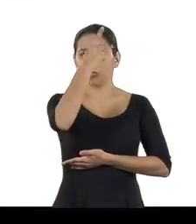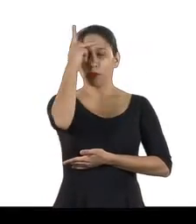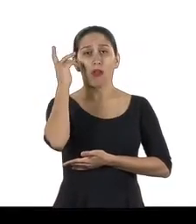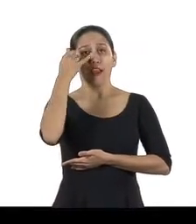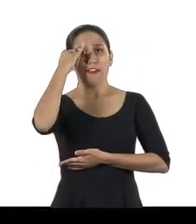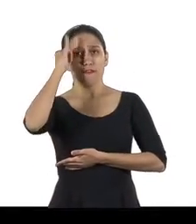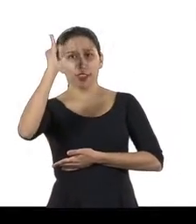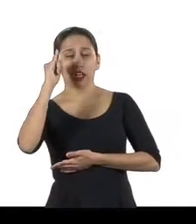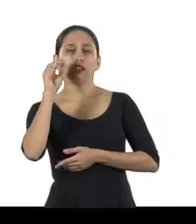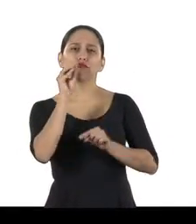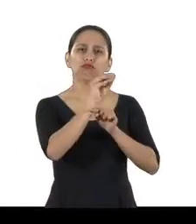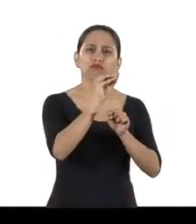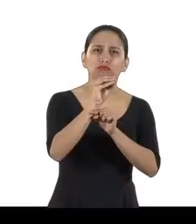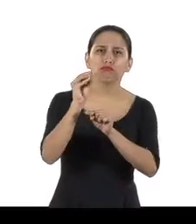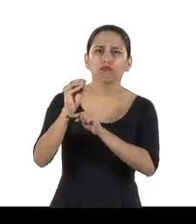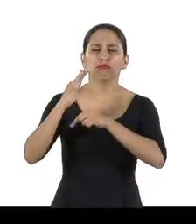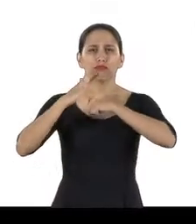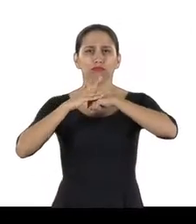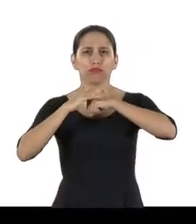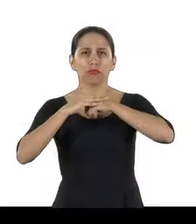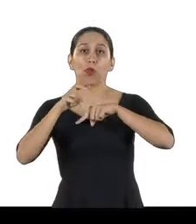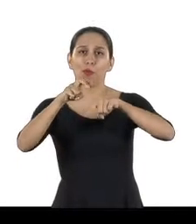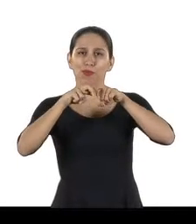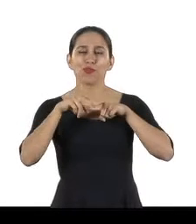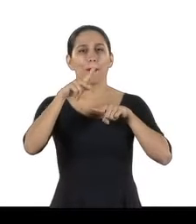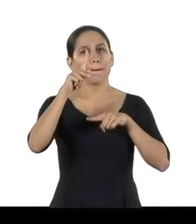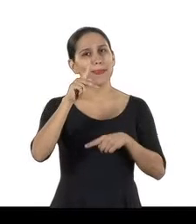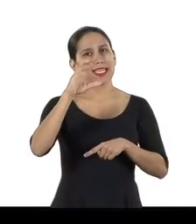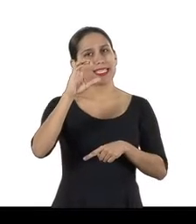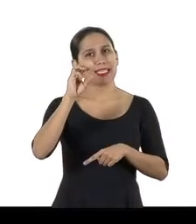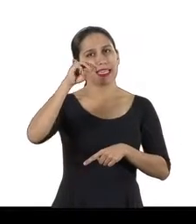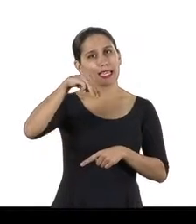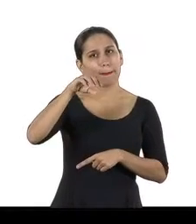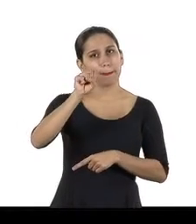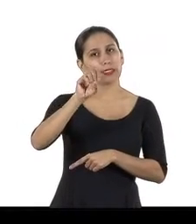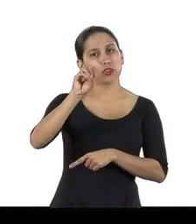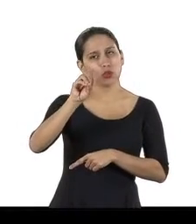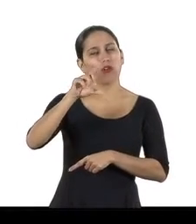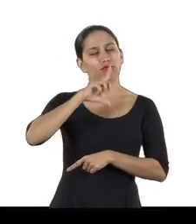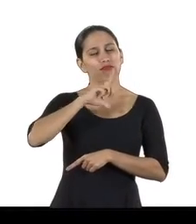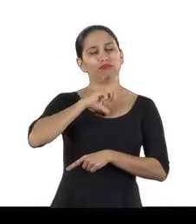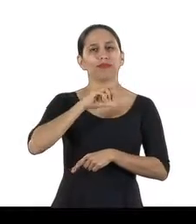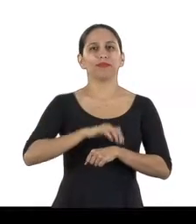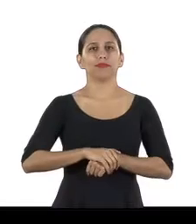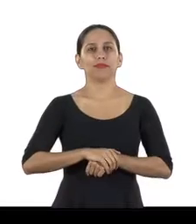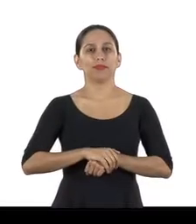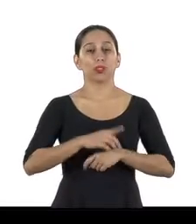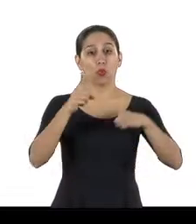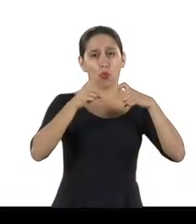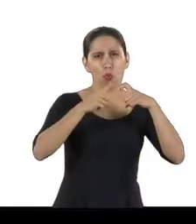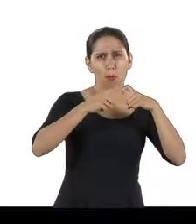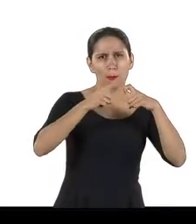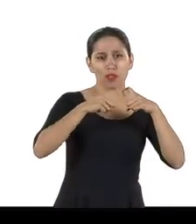isso que o PCMSO existe. Ele é coordenado por um médico do trabalho indicado pela empresa.